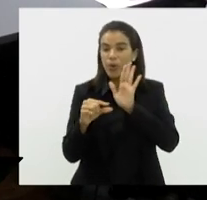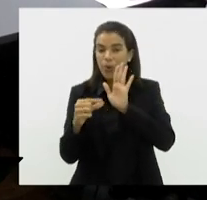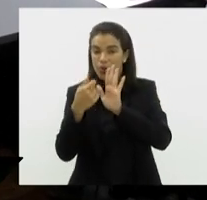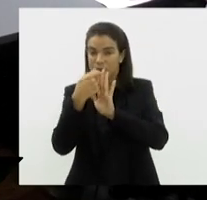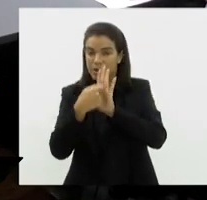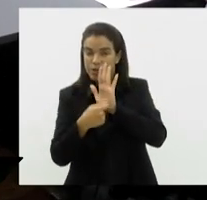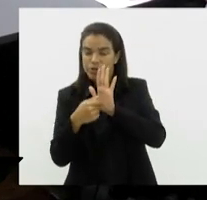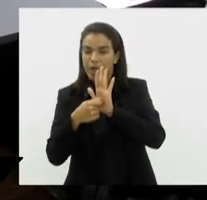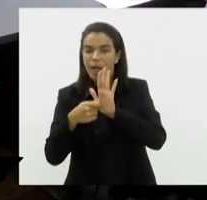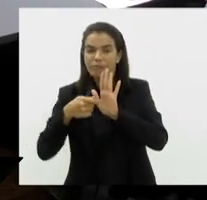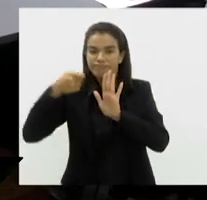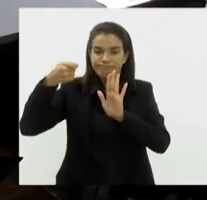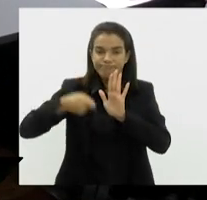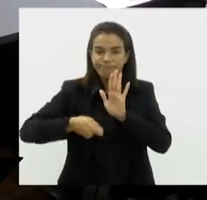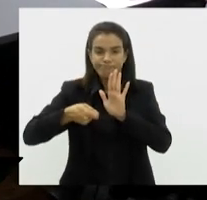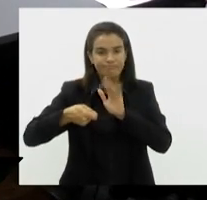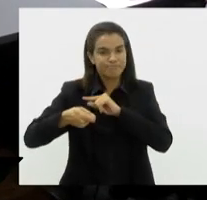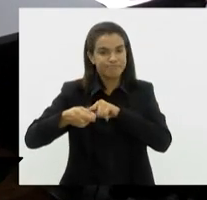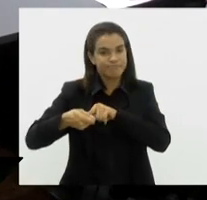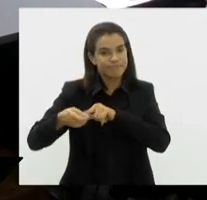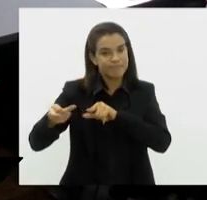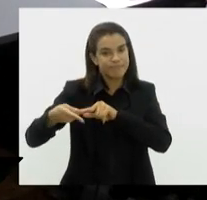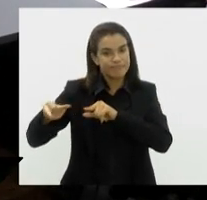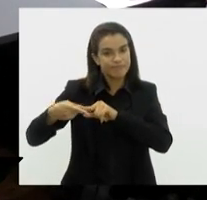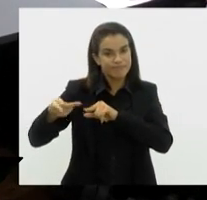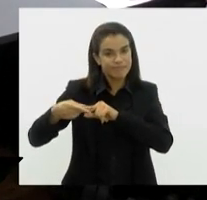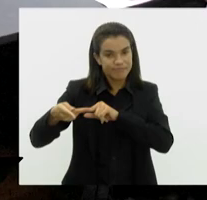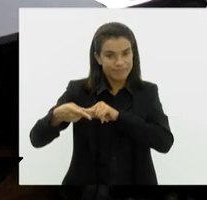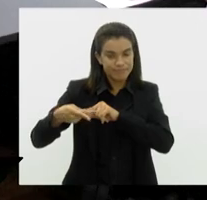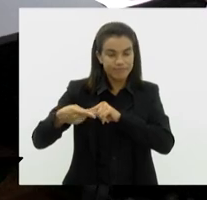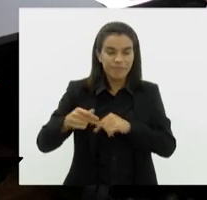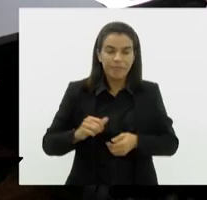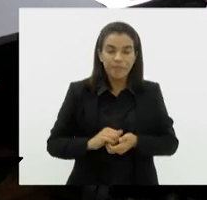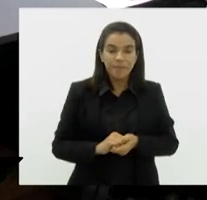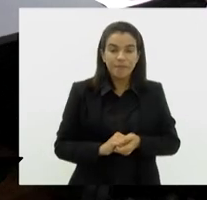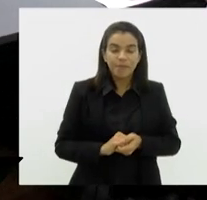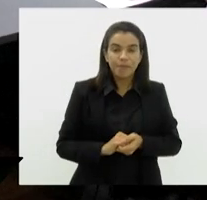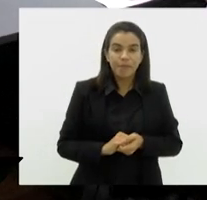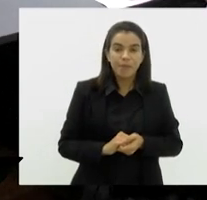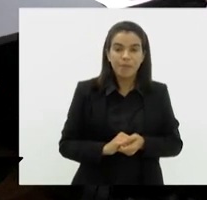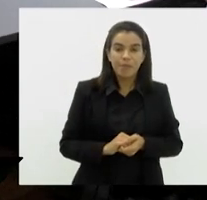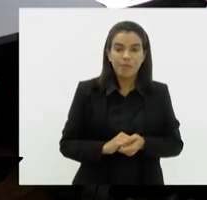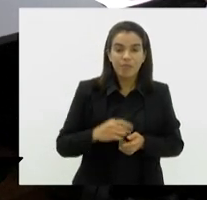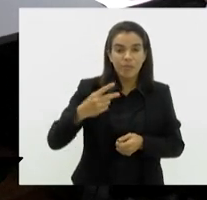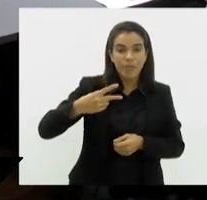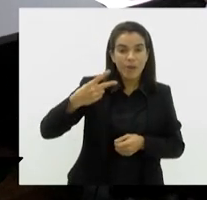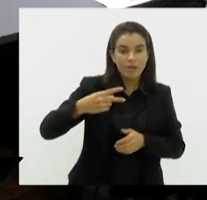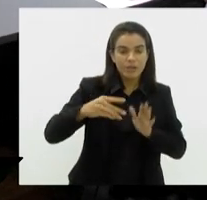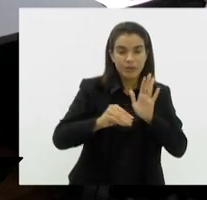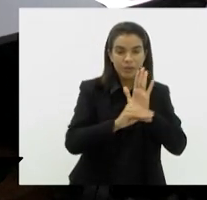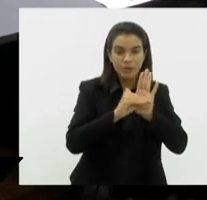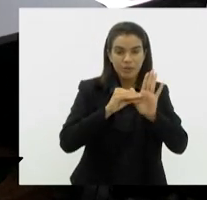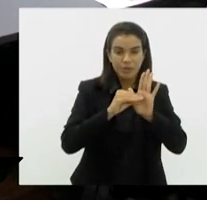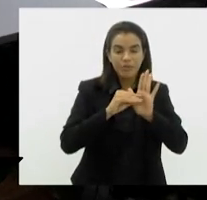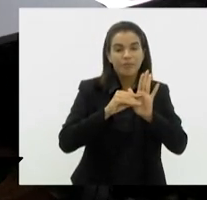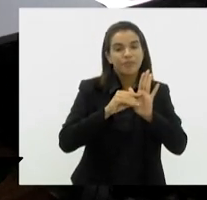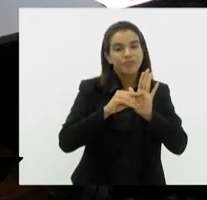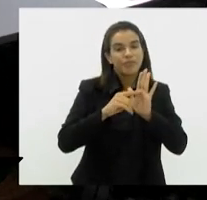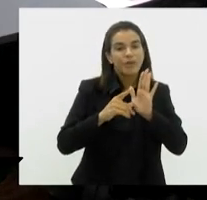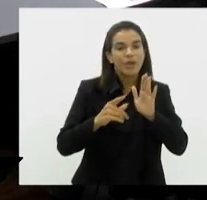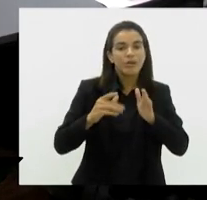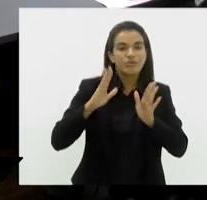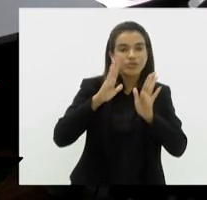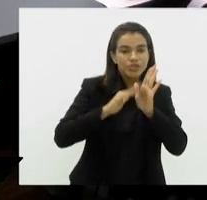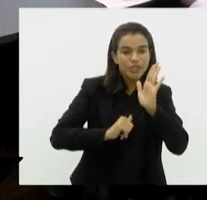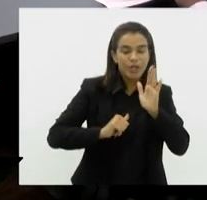determinativo. Perfeito. Eu acho que a gente aí estaria com vício. E a segunda emenda é supressiva ao artigo